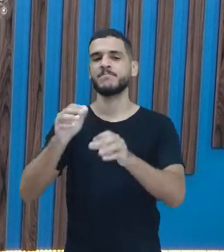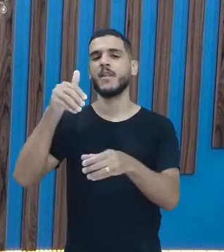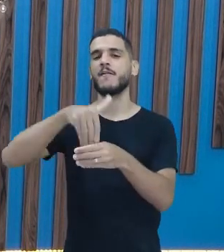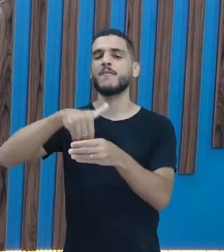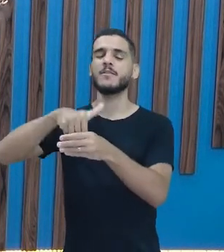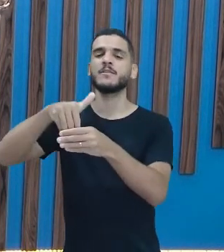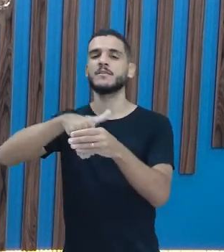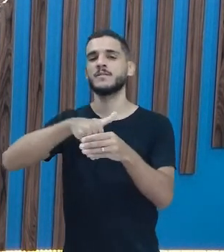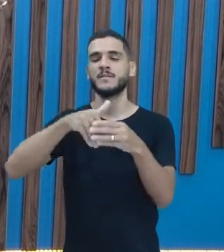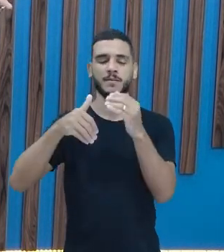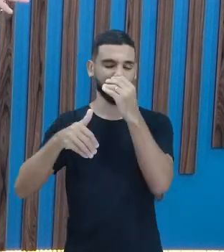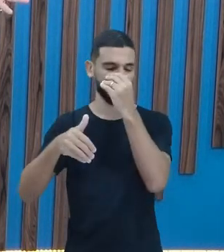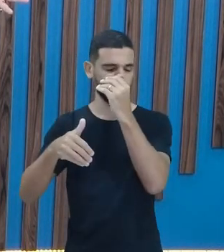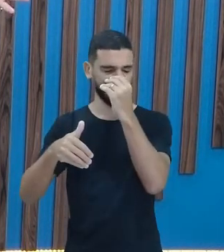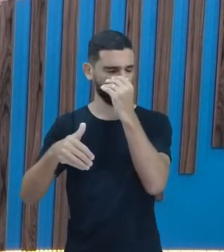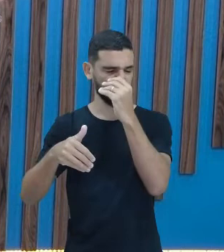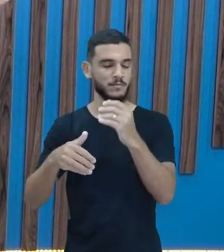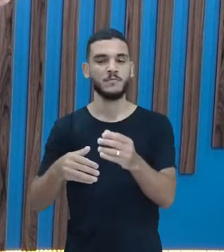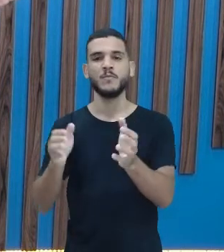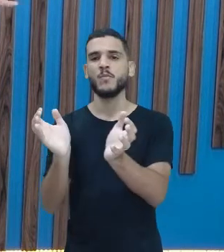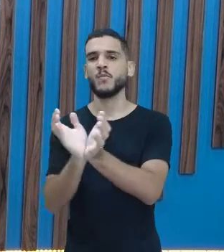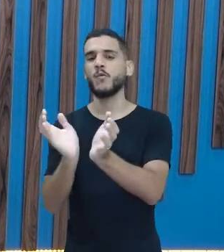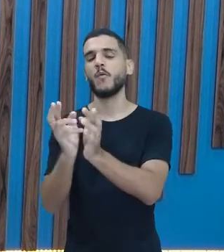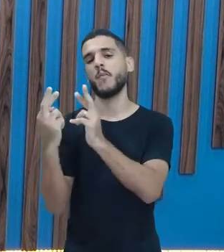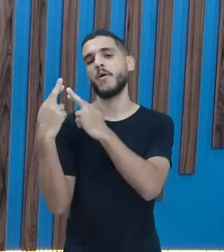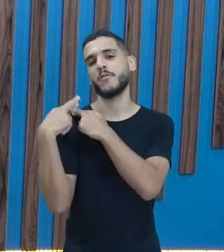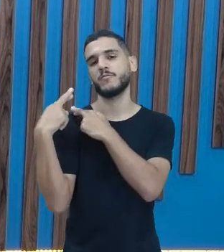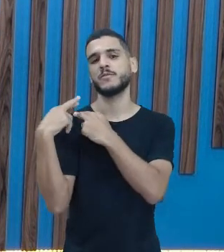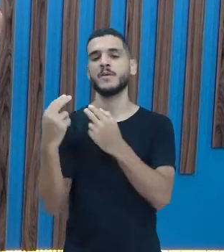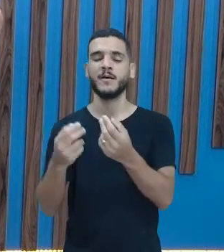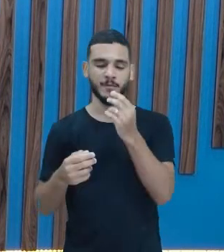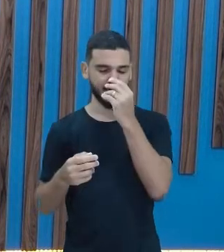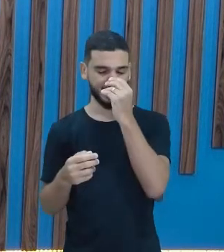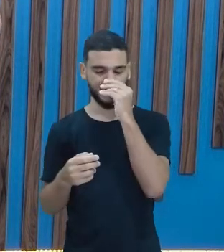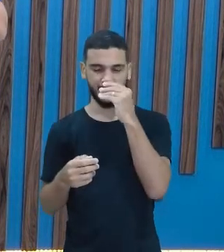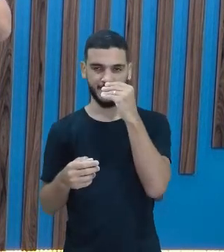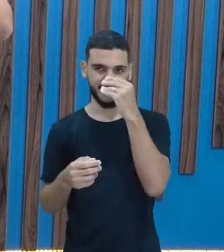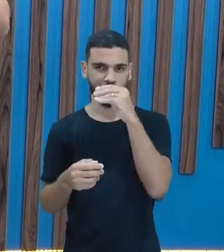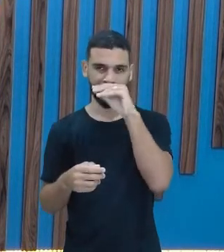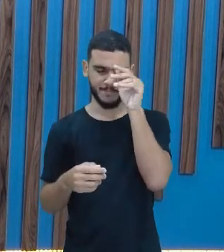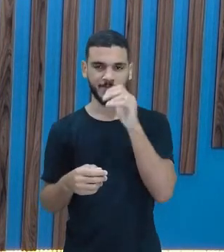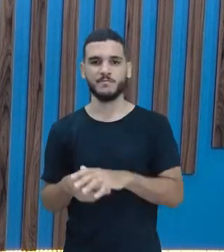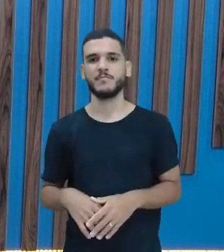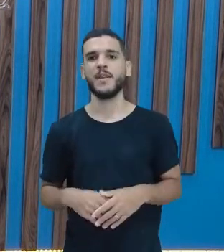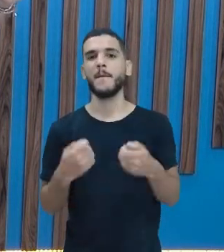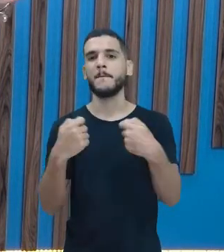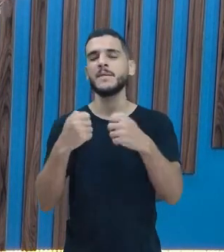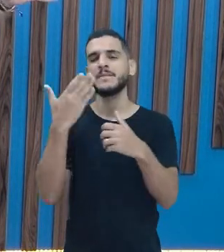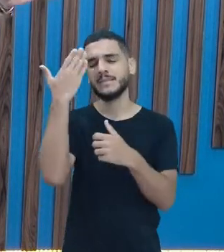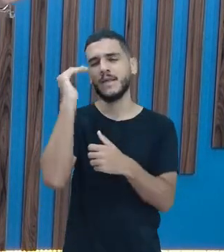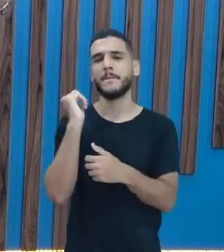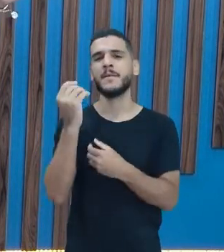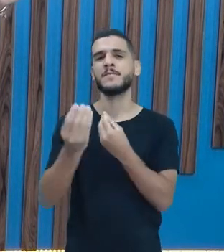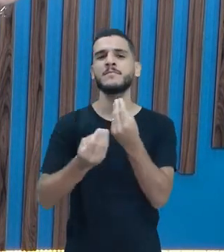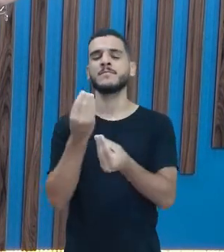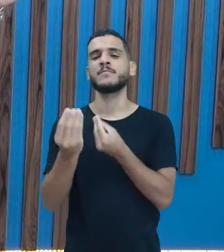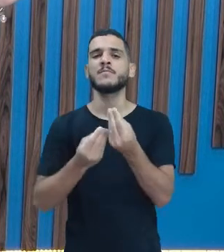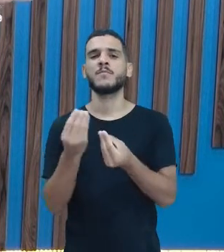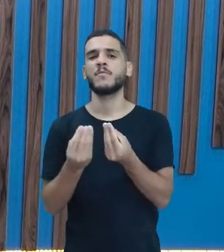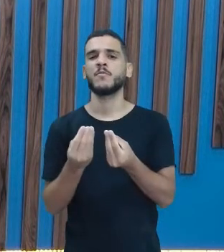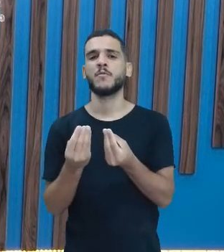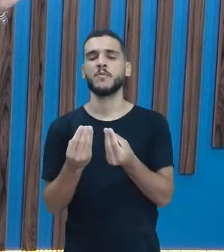votação para a eleição do Grêmio. Né? Então, eu quero saber a respeito de como está essa